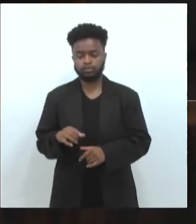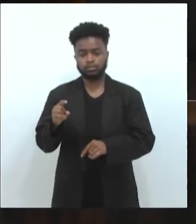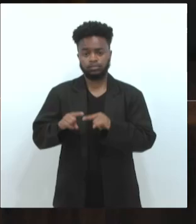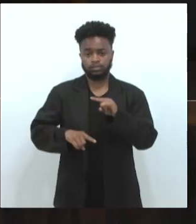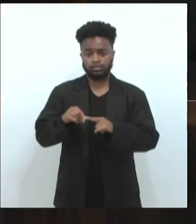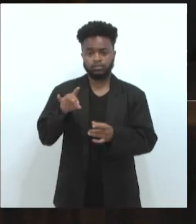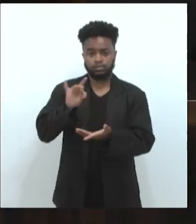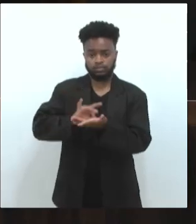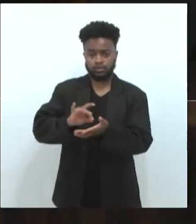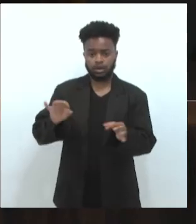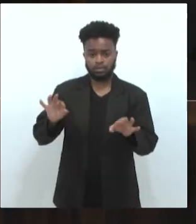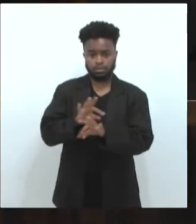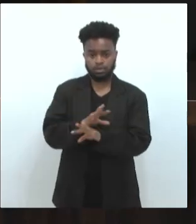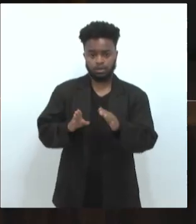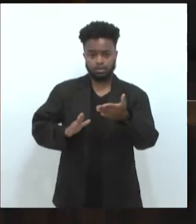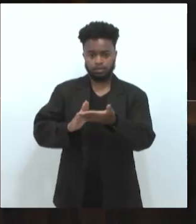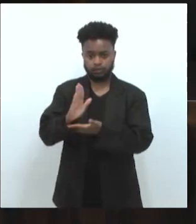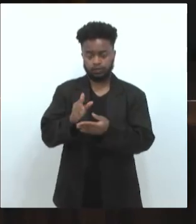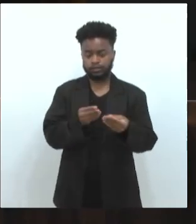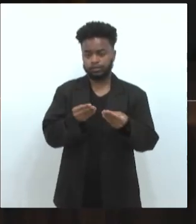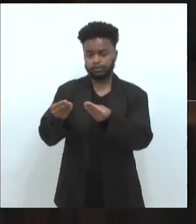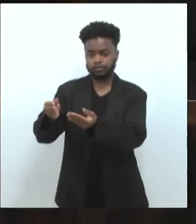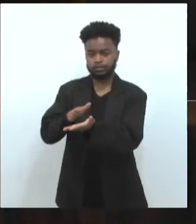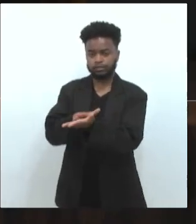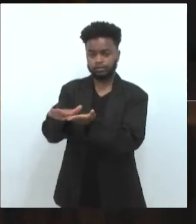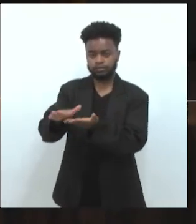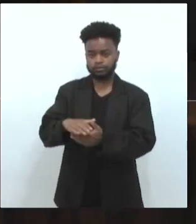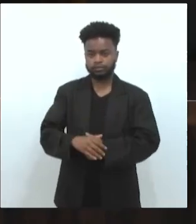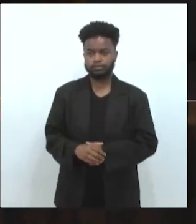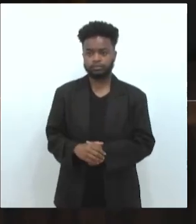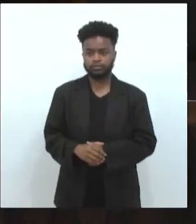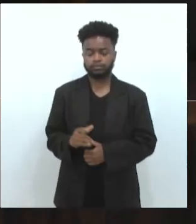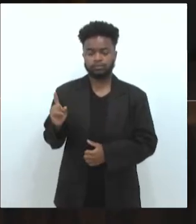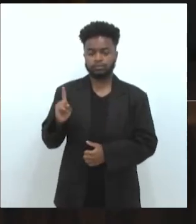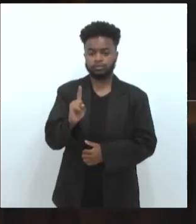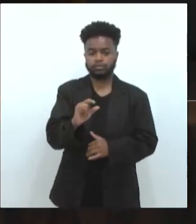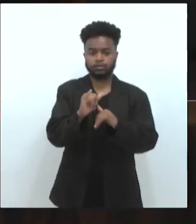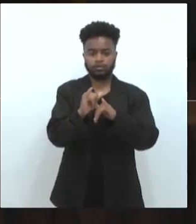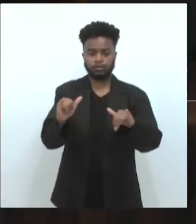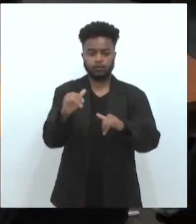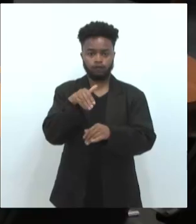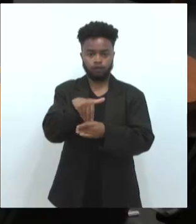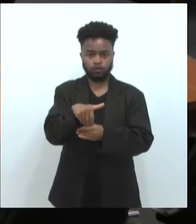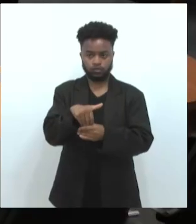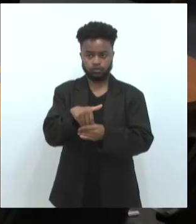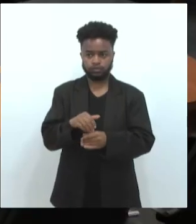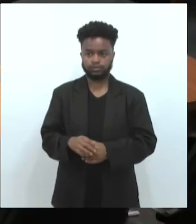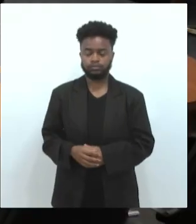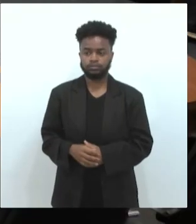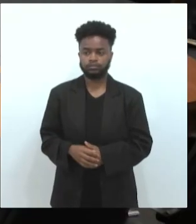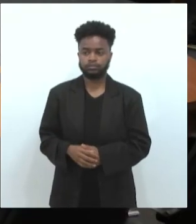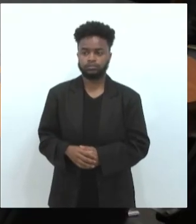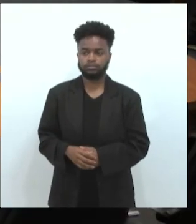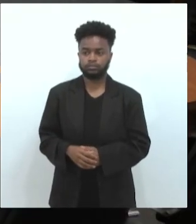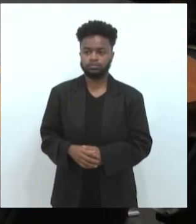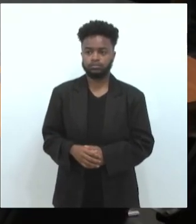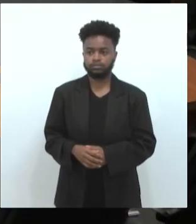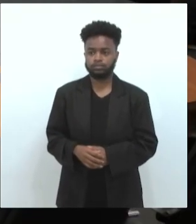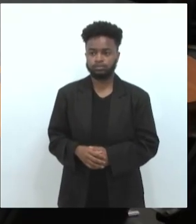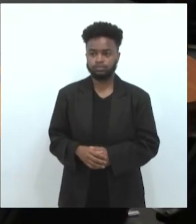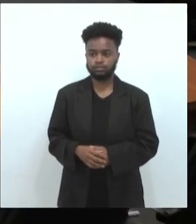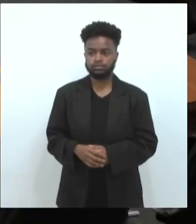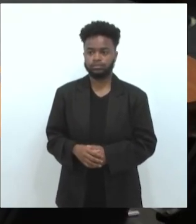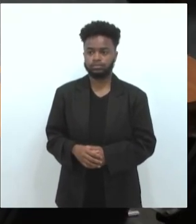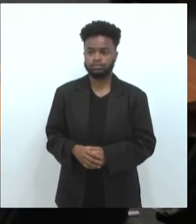original, aprovada. Vai à publicação. Para a declaração, senhora presidenta. Primeira autora, depois eu. Pois